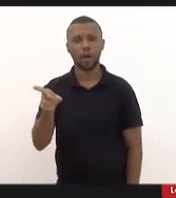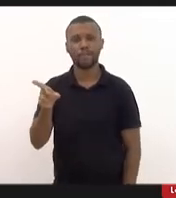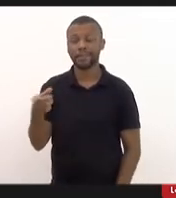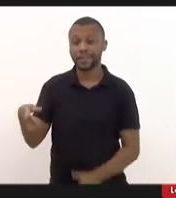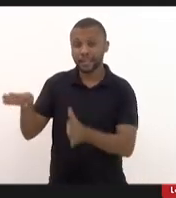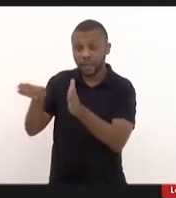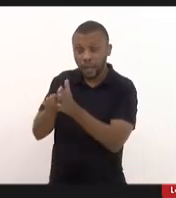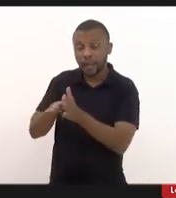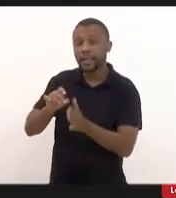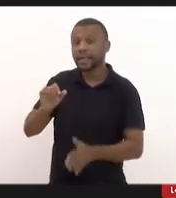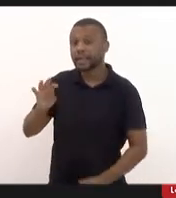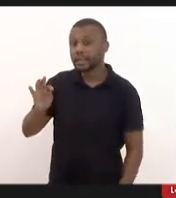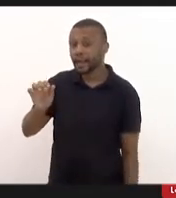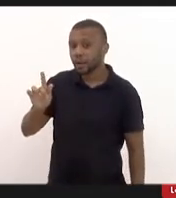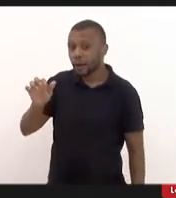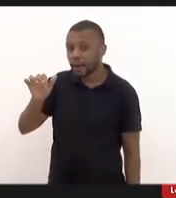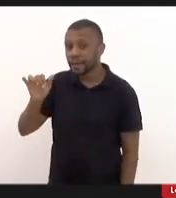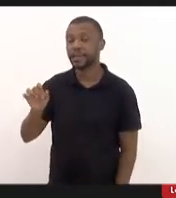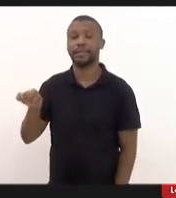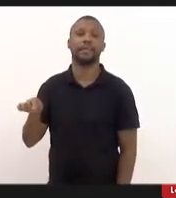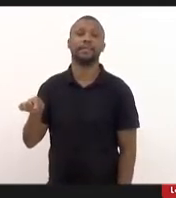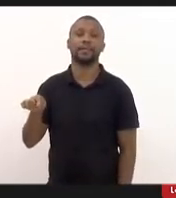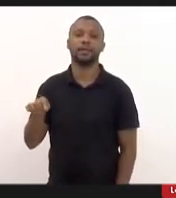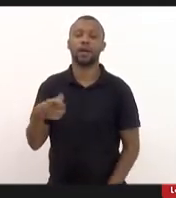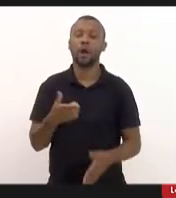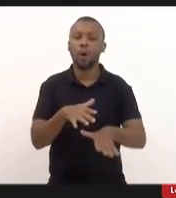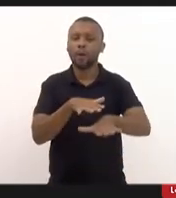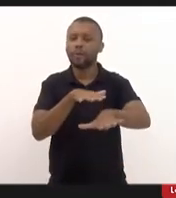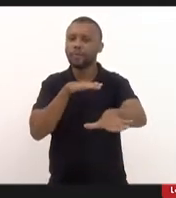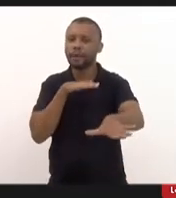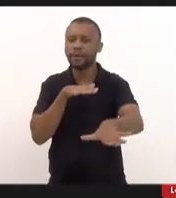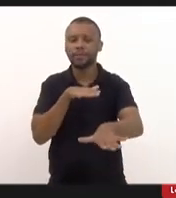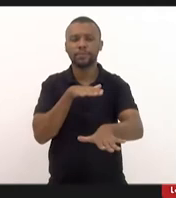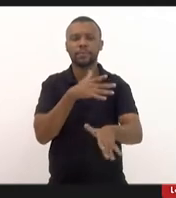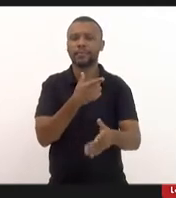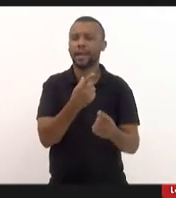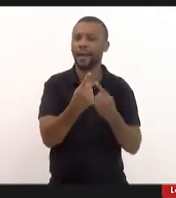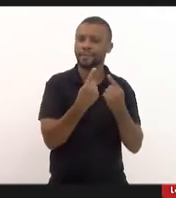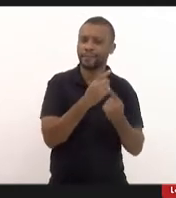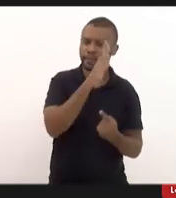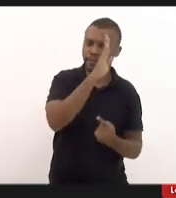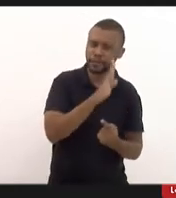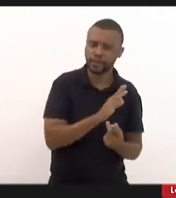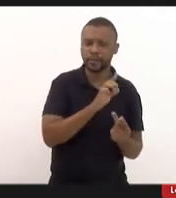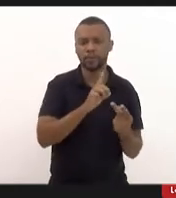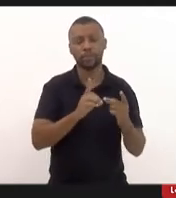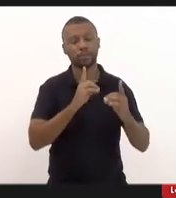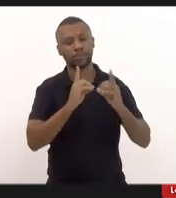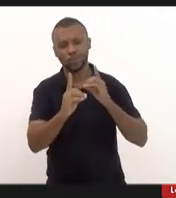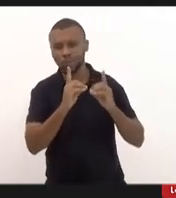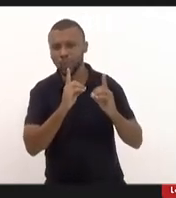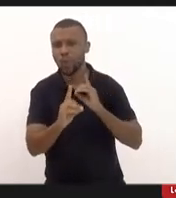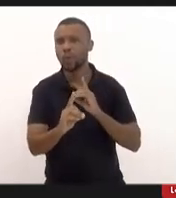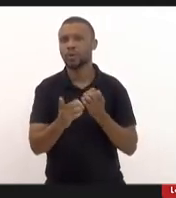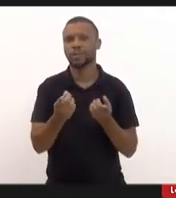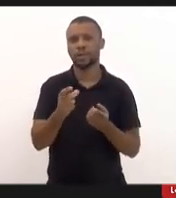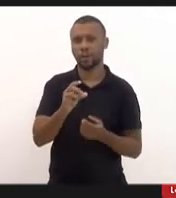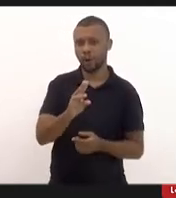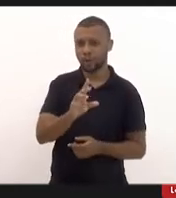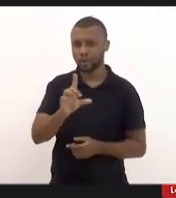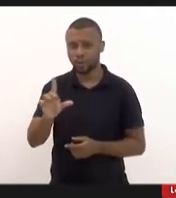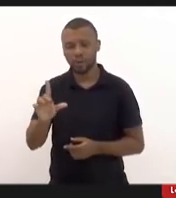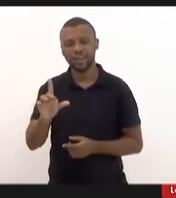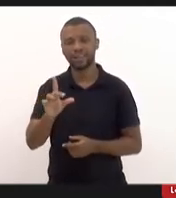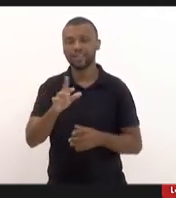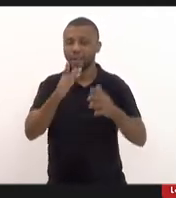da Washington Luiz, da Avenida Brasil, acabaram os seus problemas. E a gente se passou 8 anos e nada disso